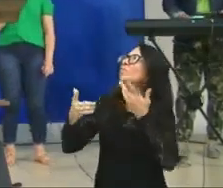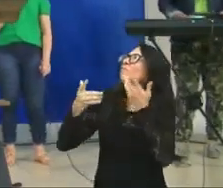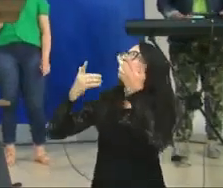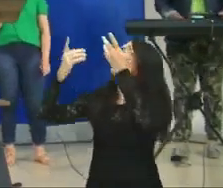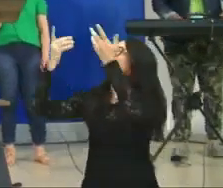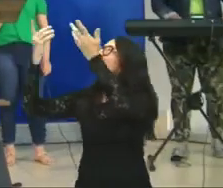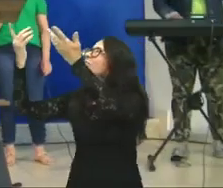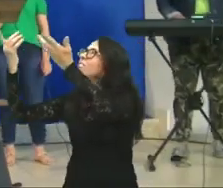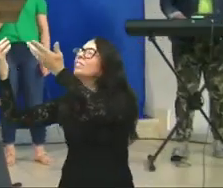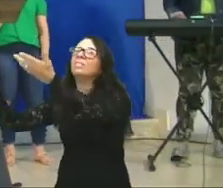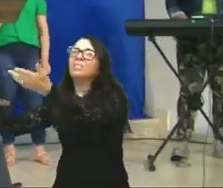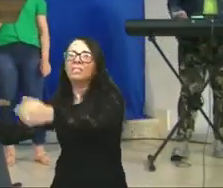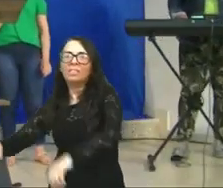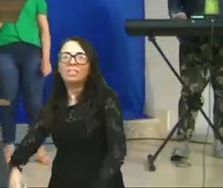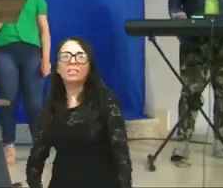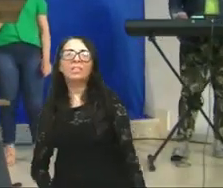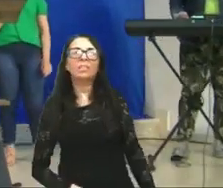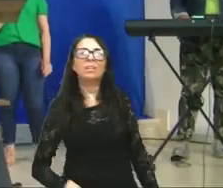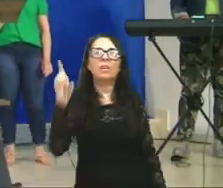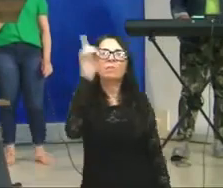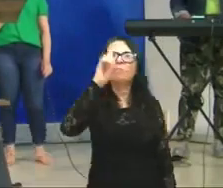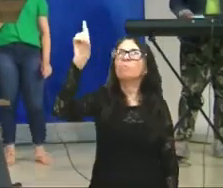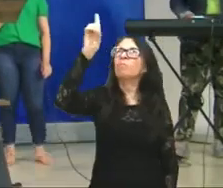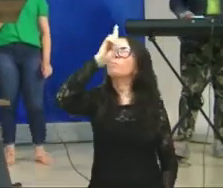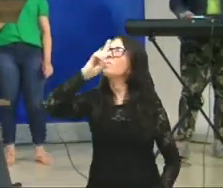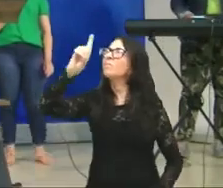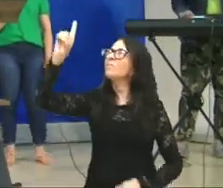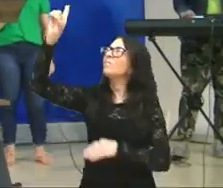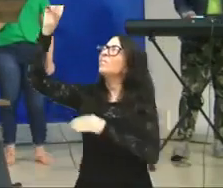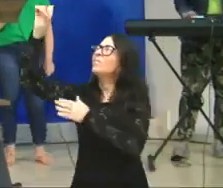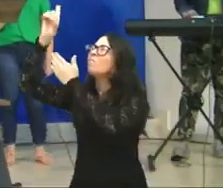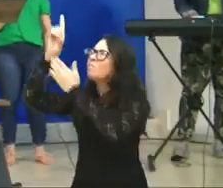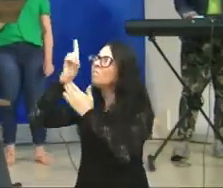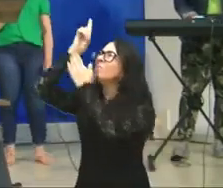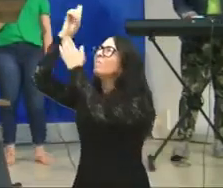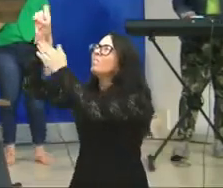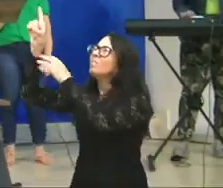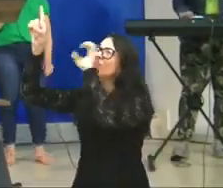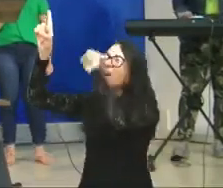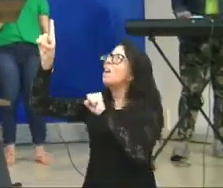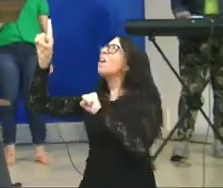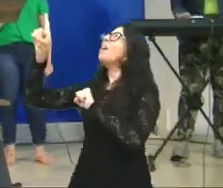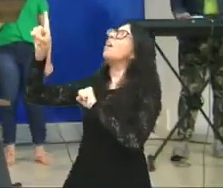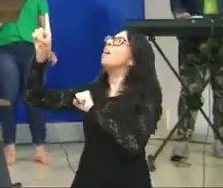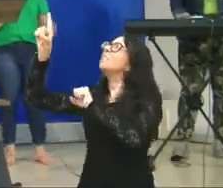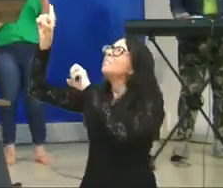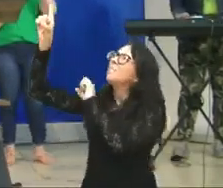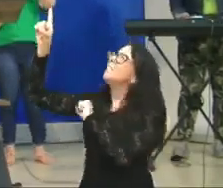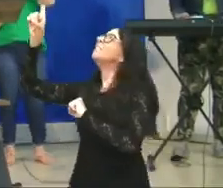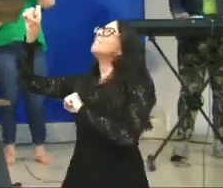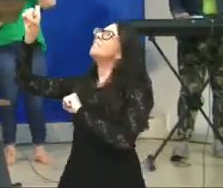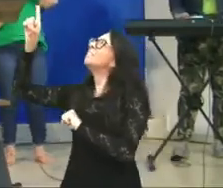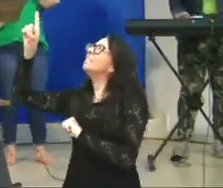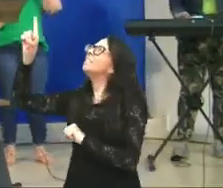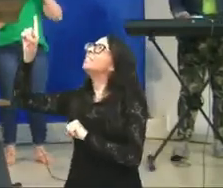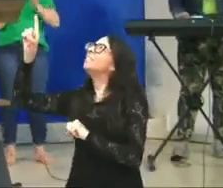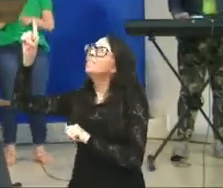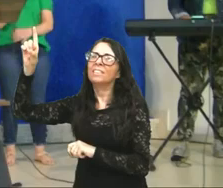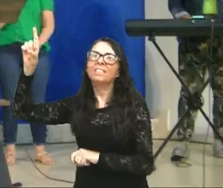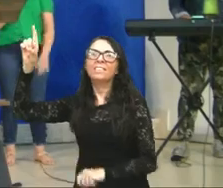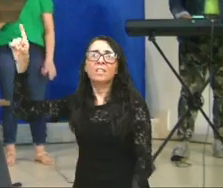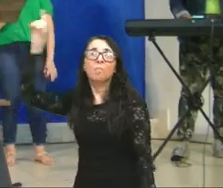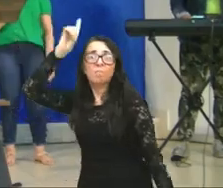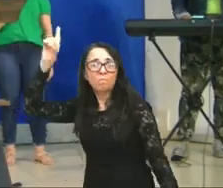que podemos ver, tu és santo,